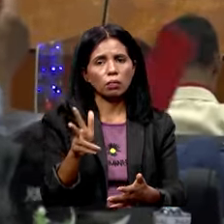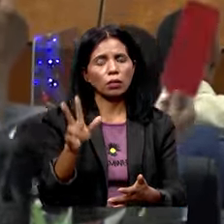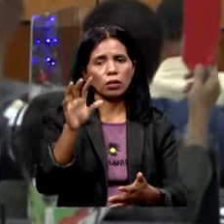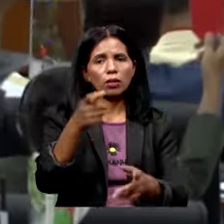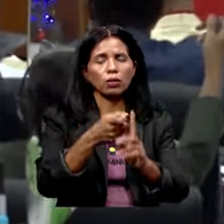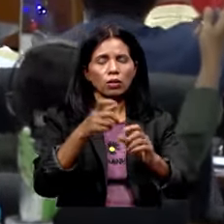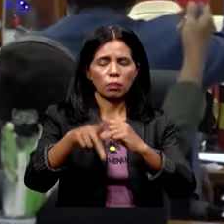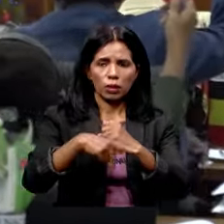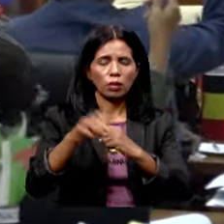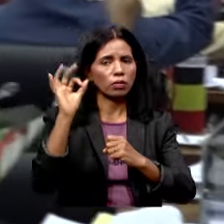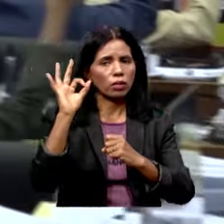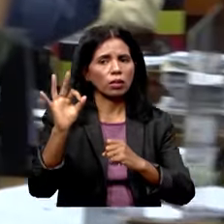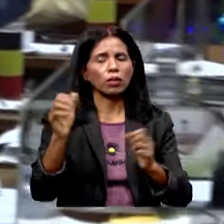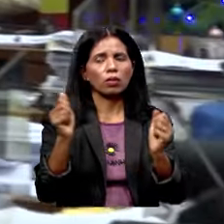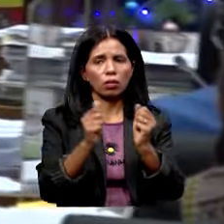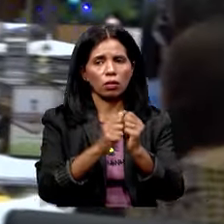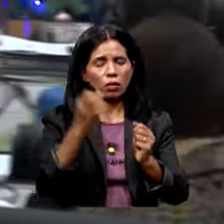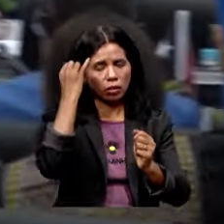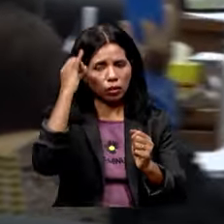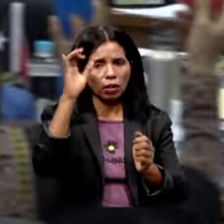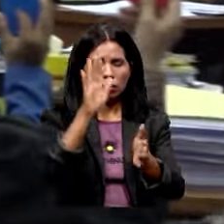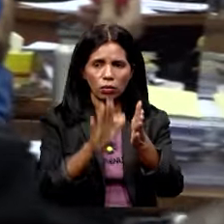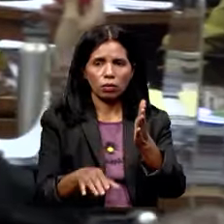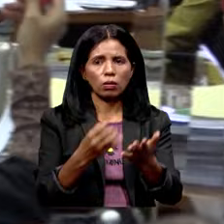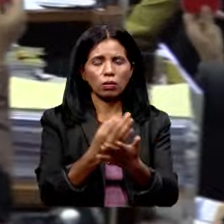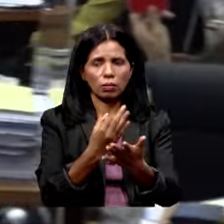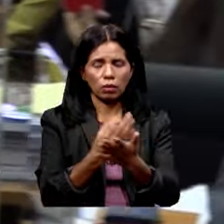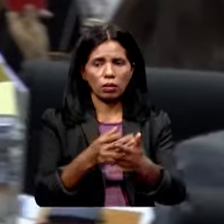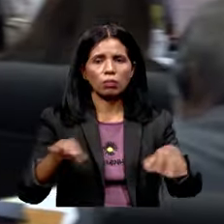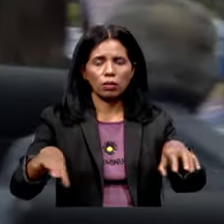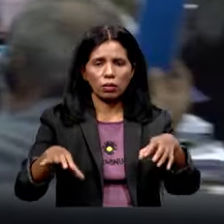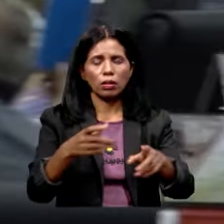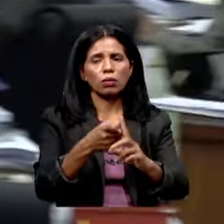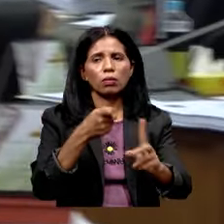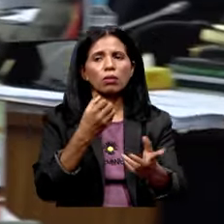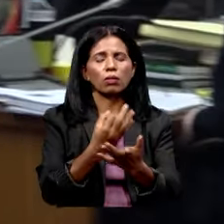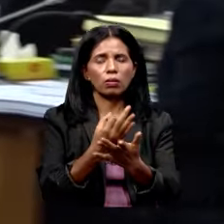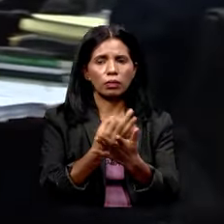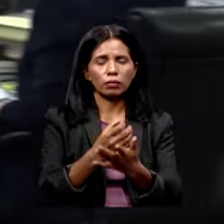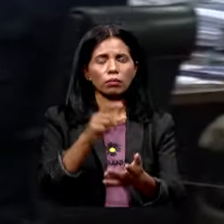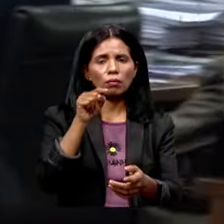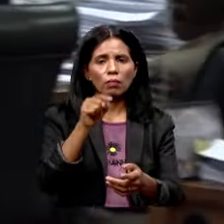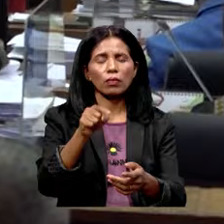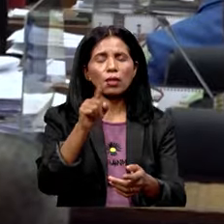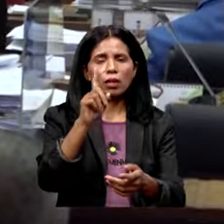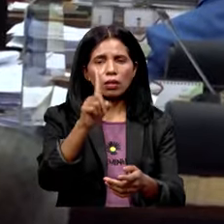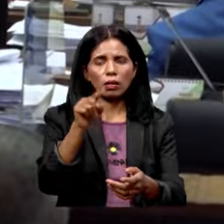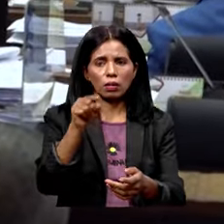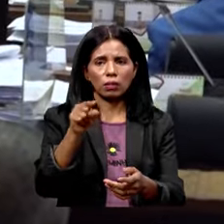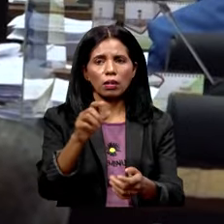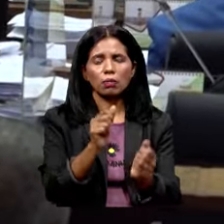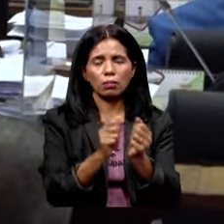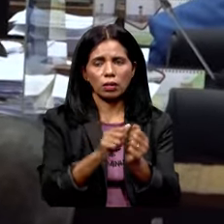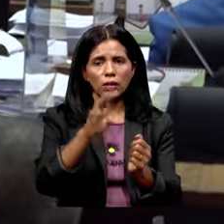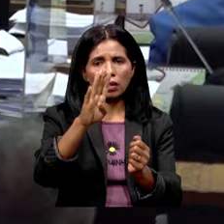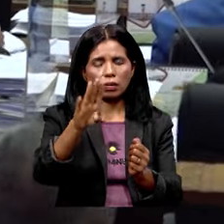bancada Fretling, nebe o intenção a tu diminui orçamento e a bens do serviço, o si montante tocam ida pontubalo, barrihon a tu stolo